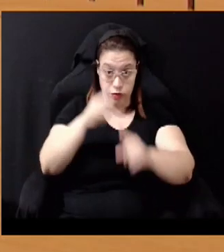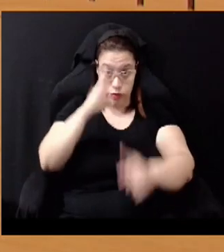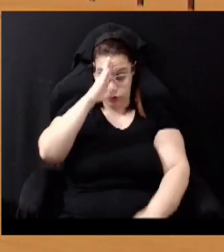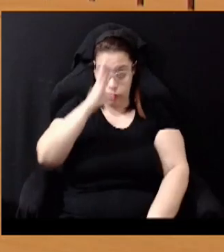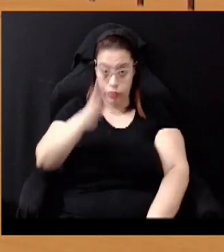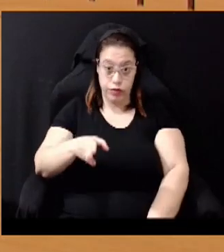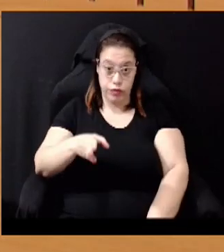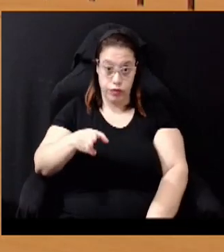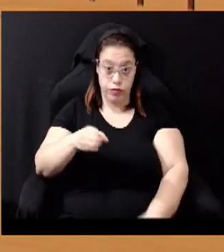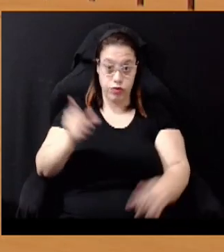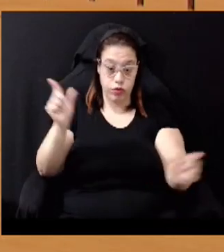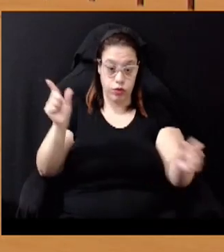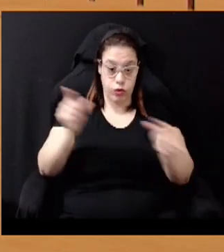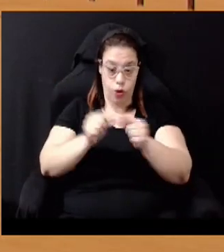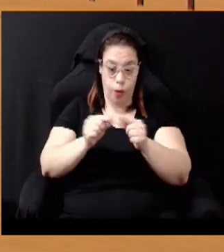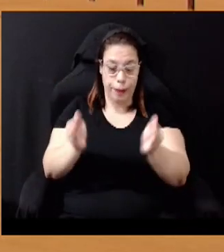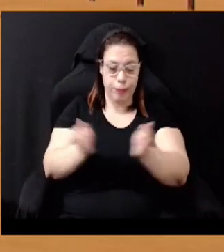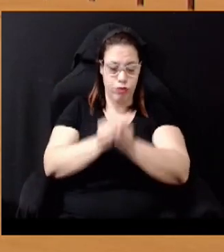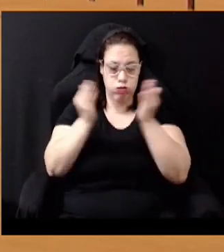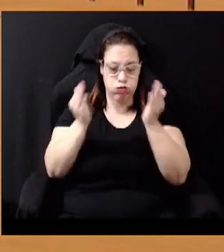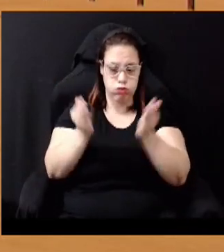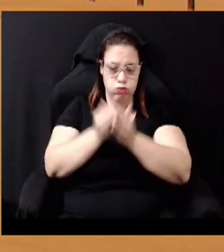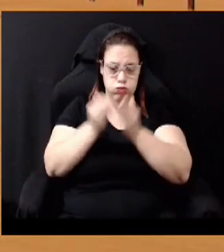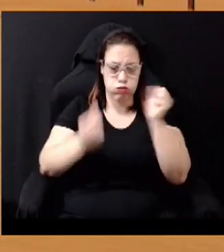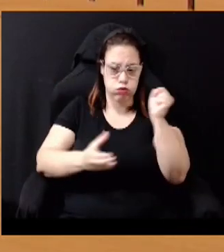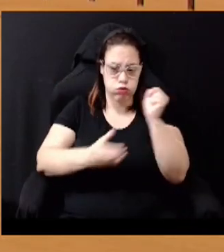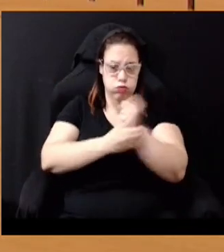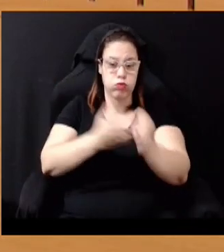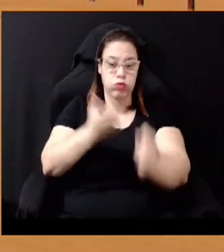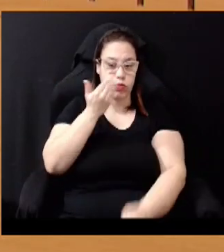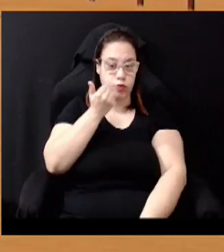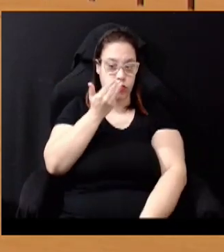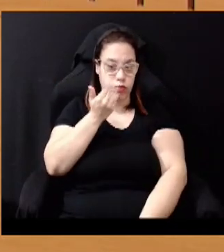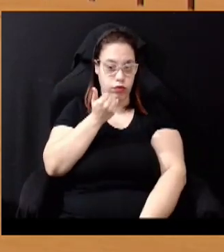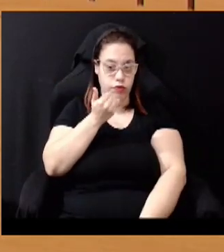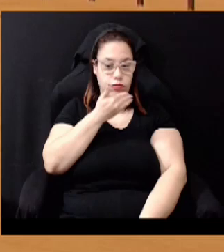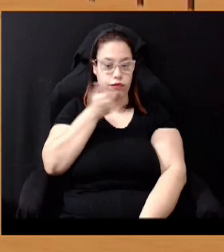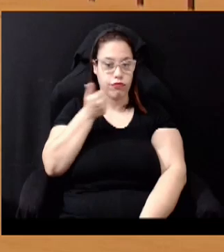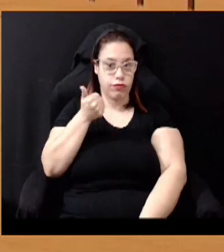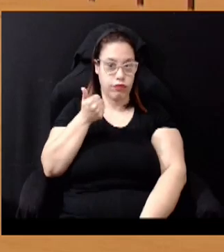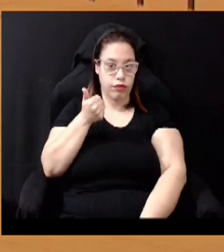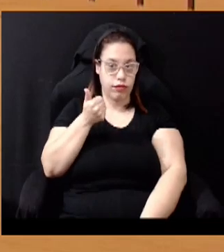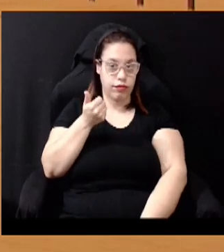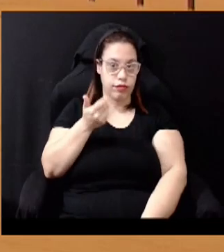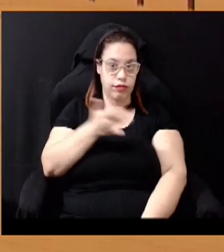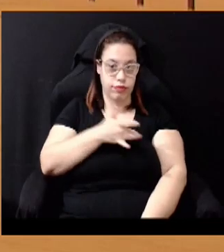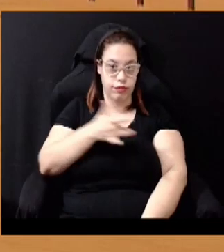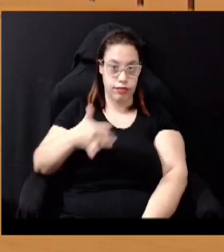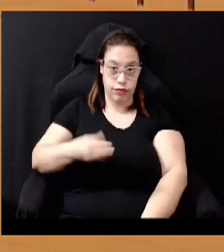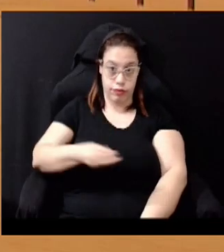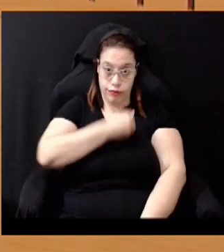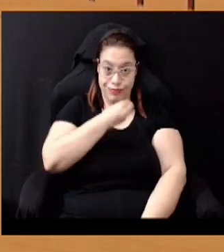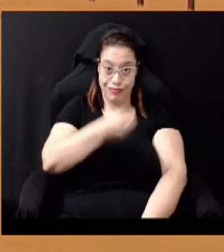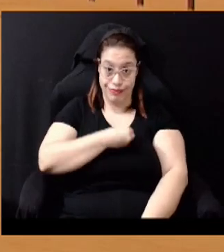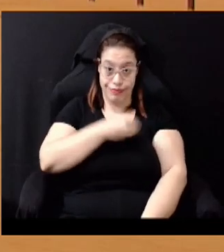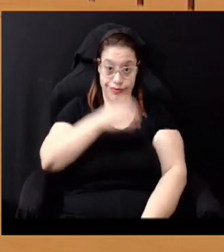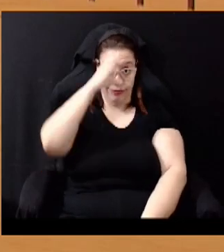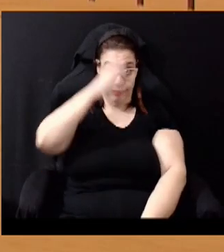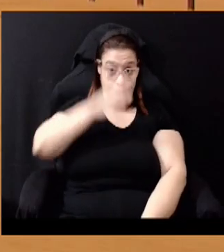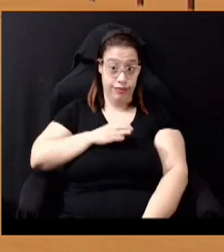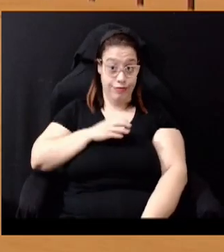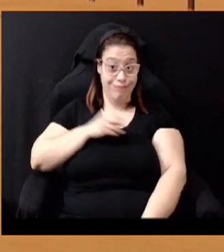reduzir a pobreza, promover a segurança alimentar e melhorar a qualidade de vida dos cidadãos que